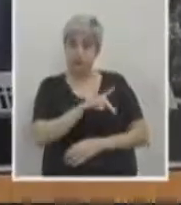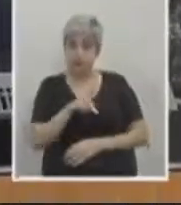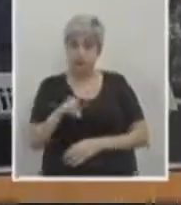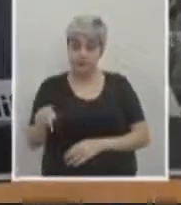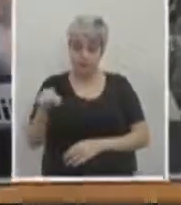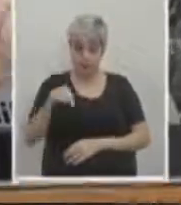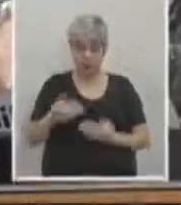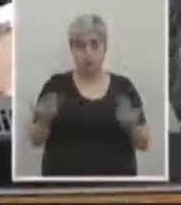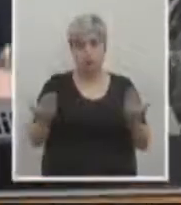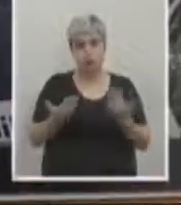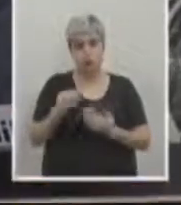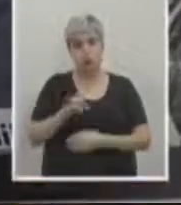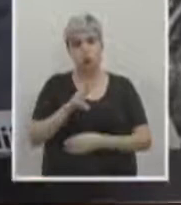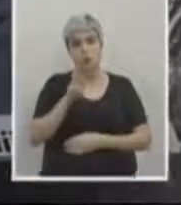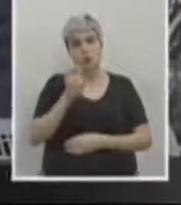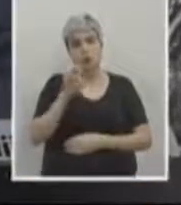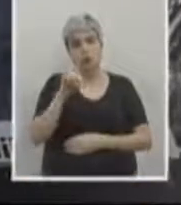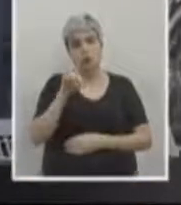dessa comissão,